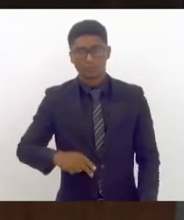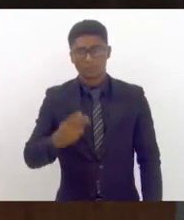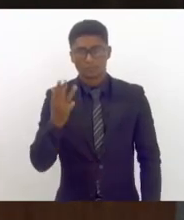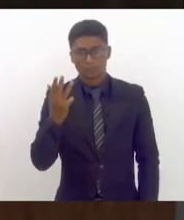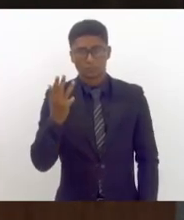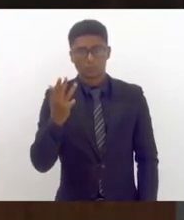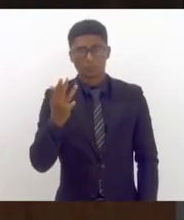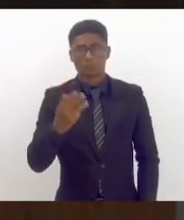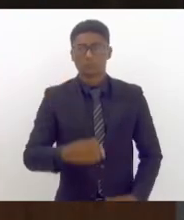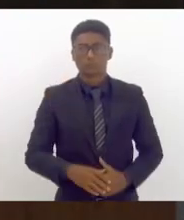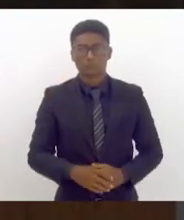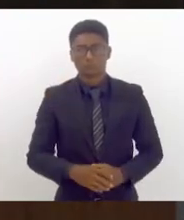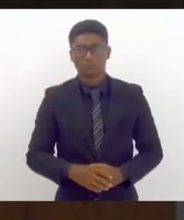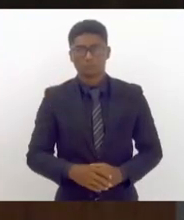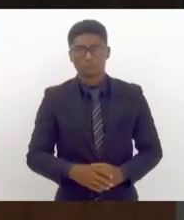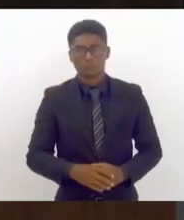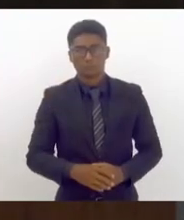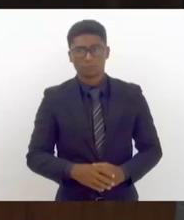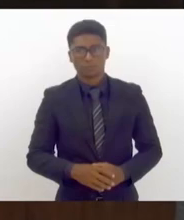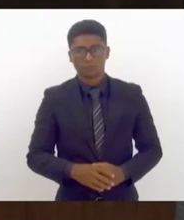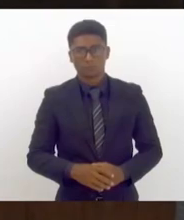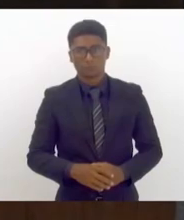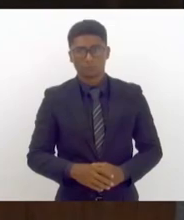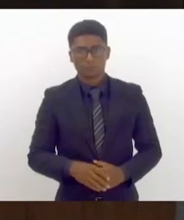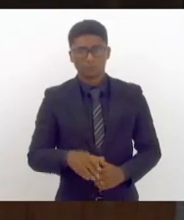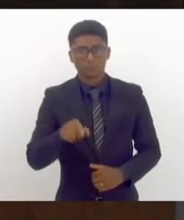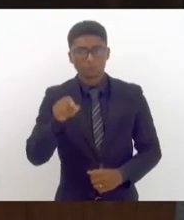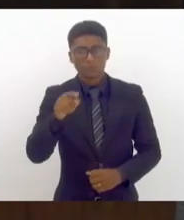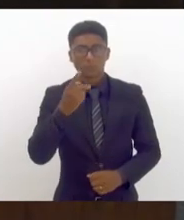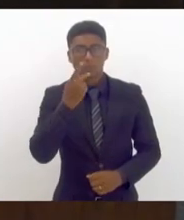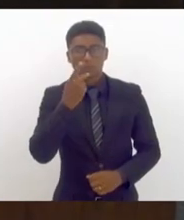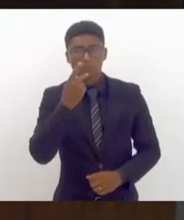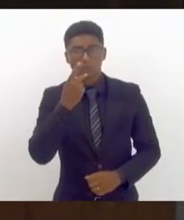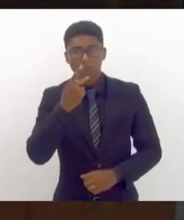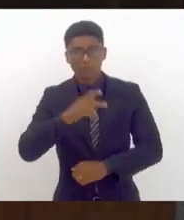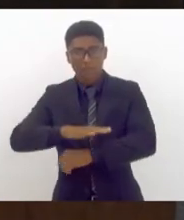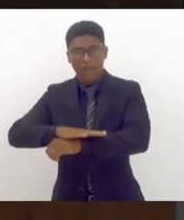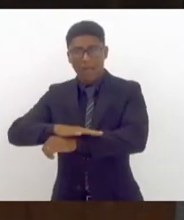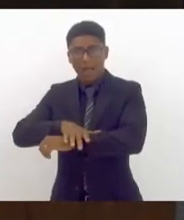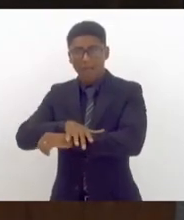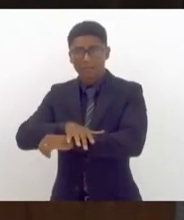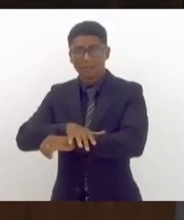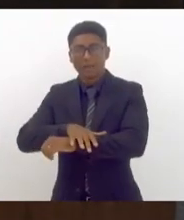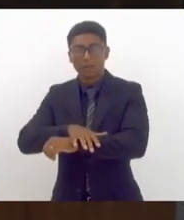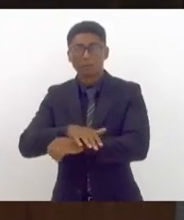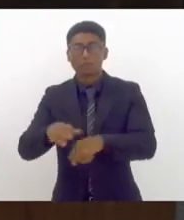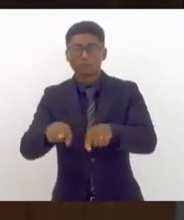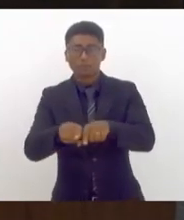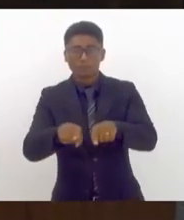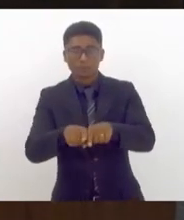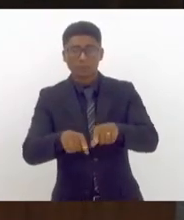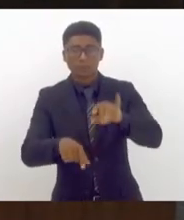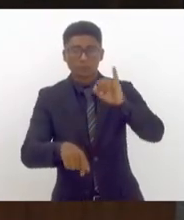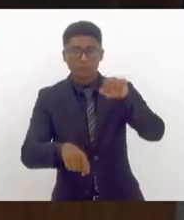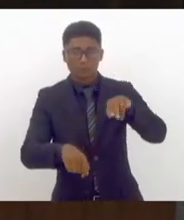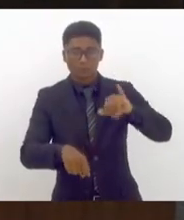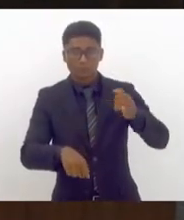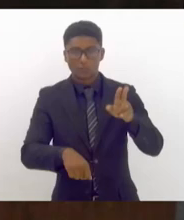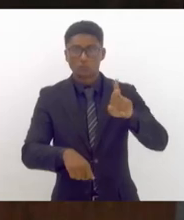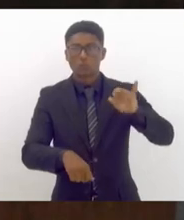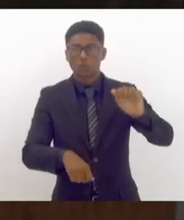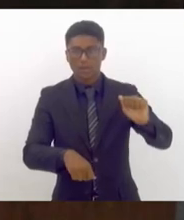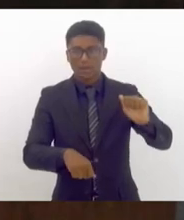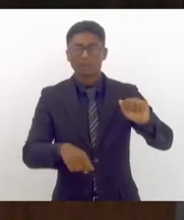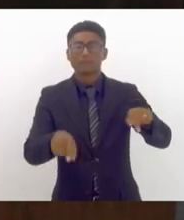Silva equiparando o crime de injúria racial ao crime de racismo, ou seja, protegem também